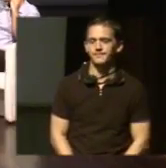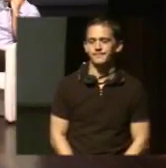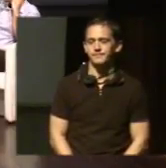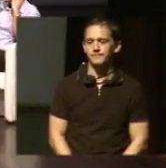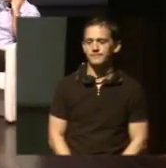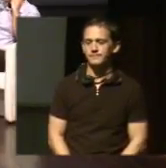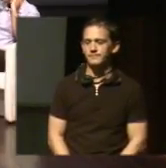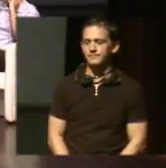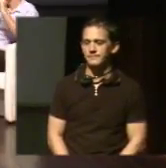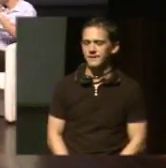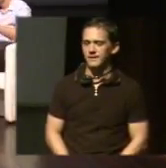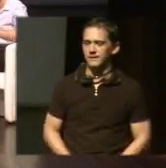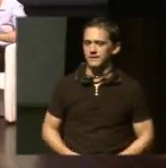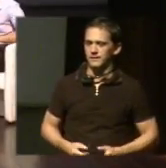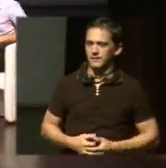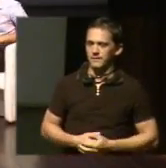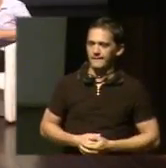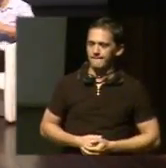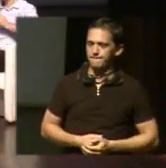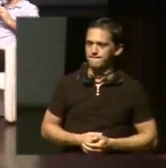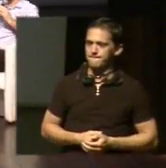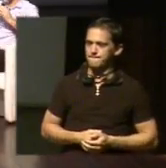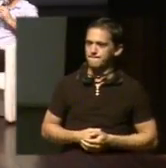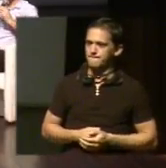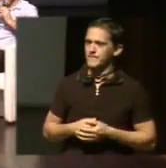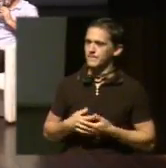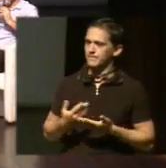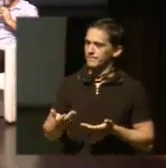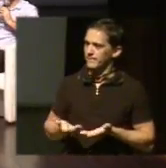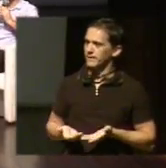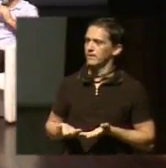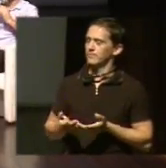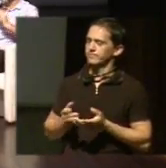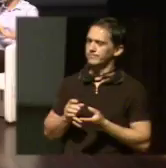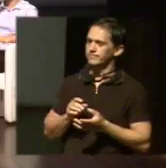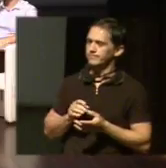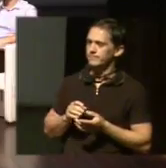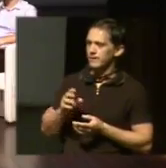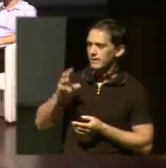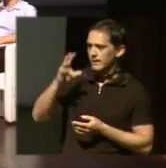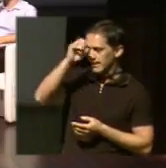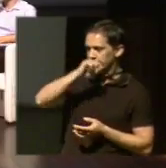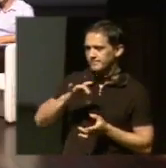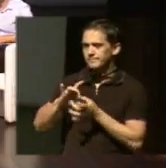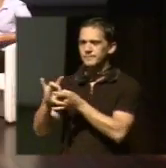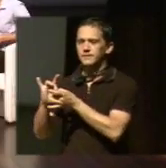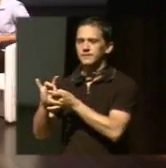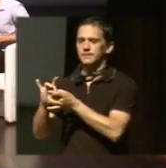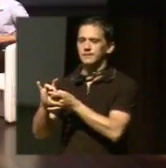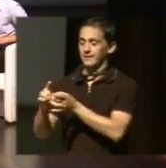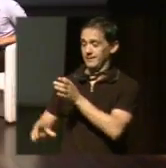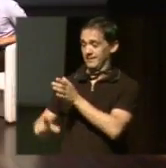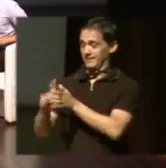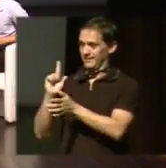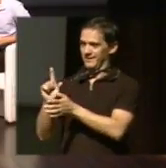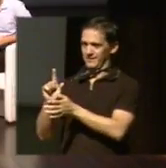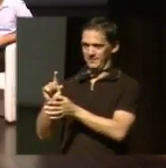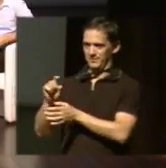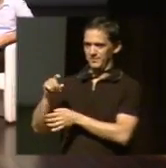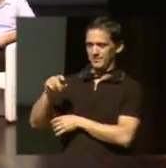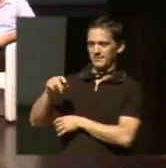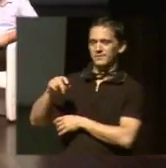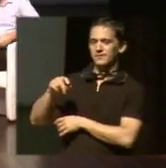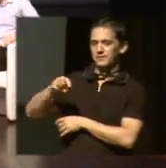E aí, acho que dá para a gente fazer um link com as questões que o professor Michael nos colocou no início da manhã. O